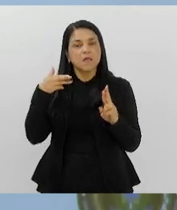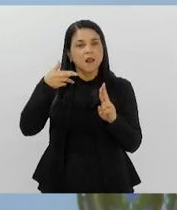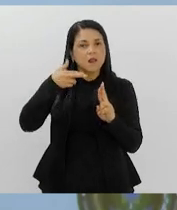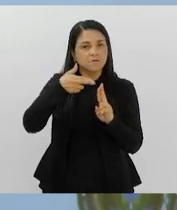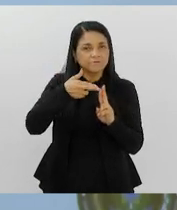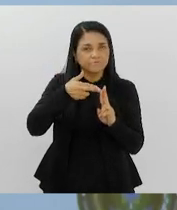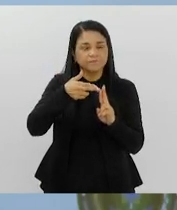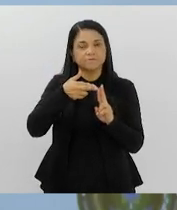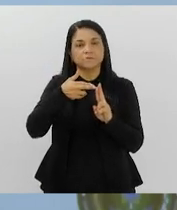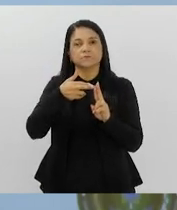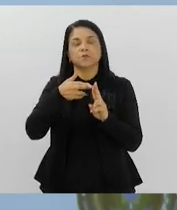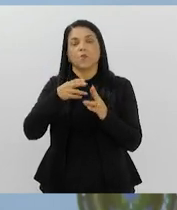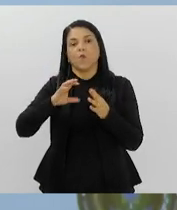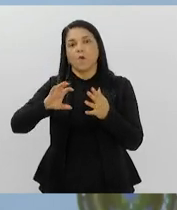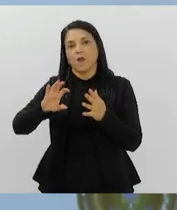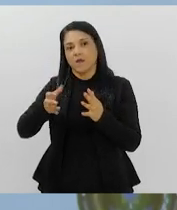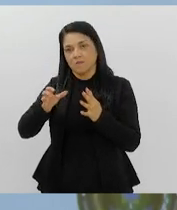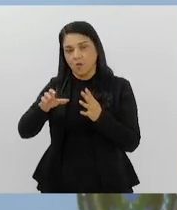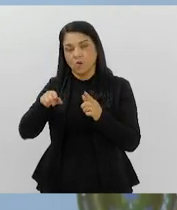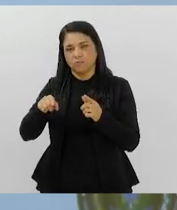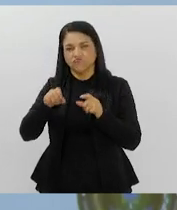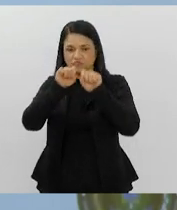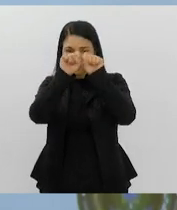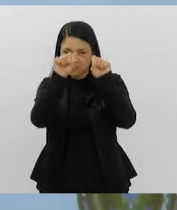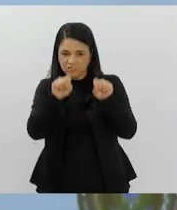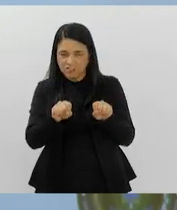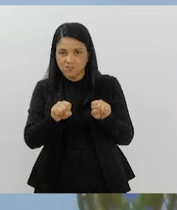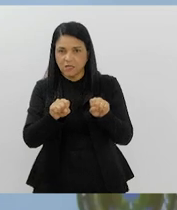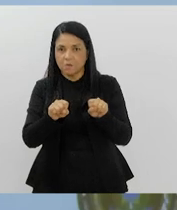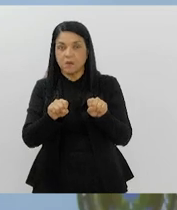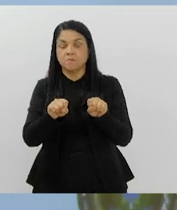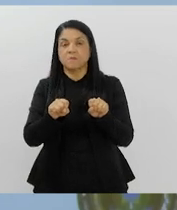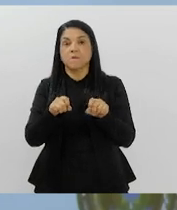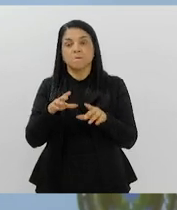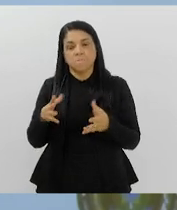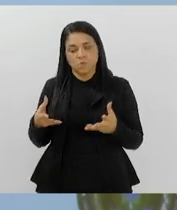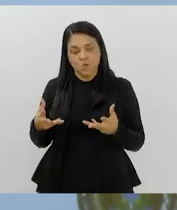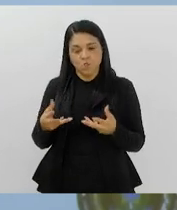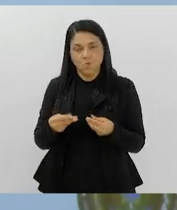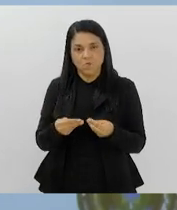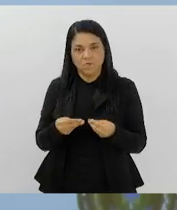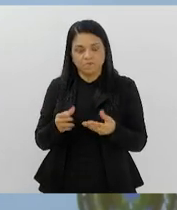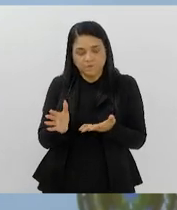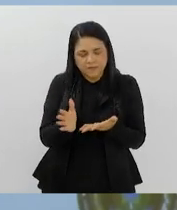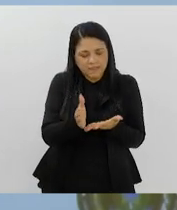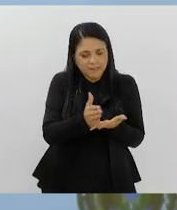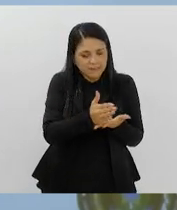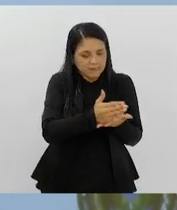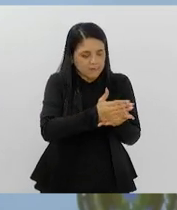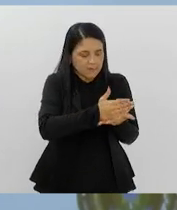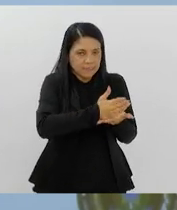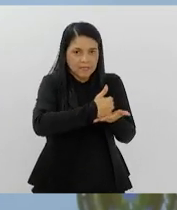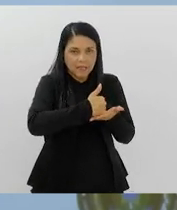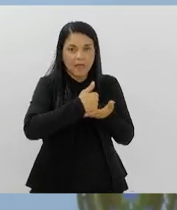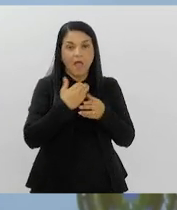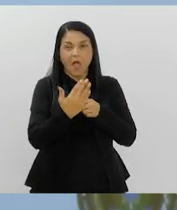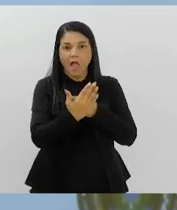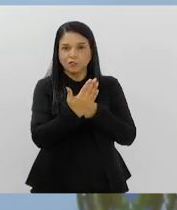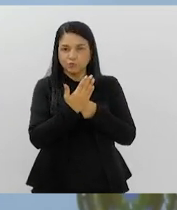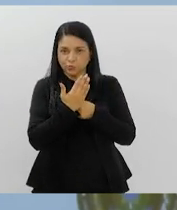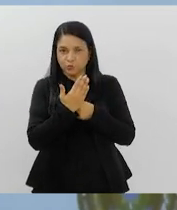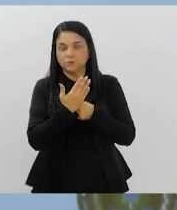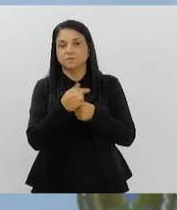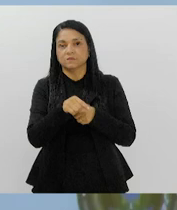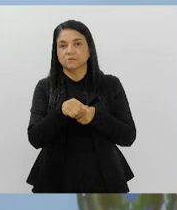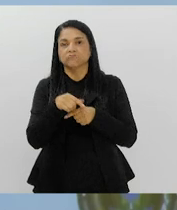canal, seria o desenvolvimento de um sistema que indexe e qualifique melhor os dados, uma ferramenta que ajude nesse tratamento, por conta do